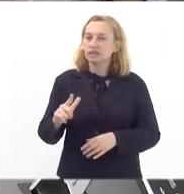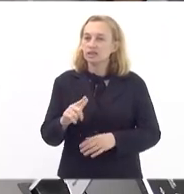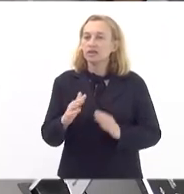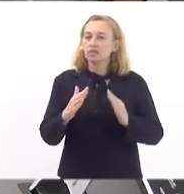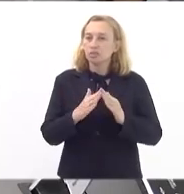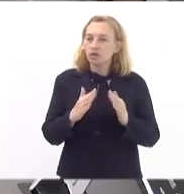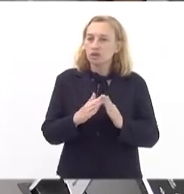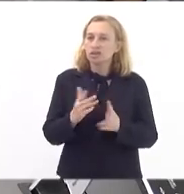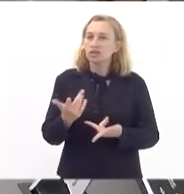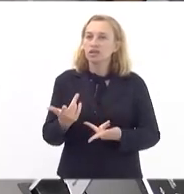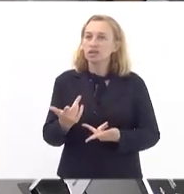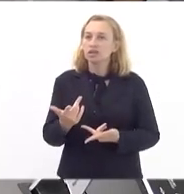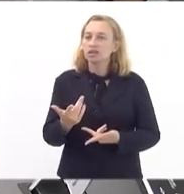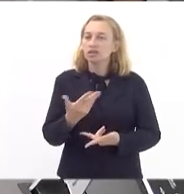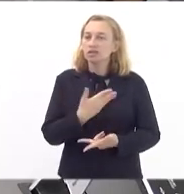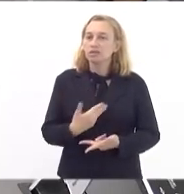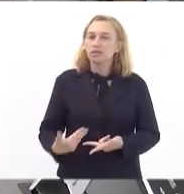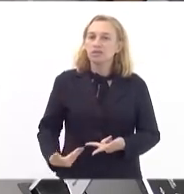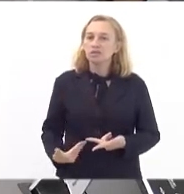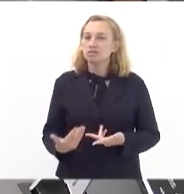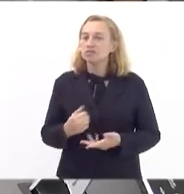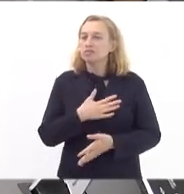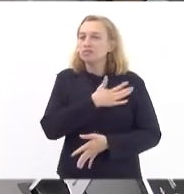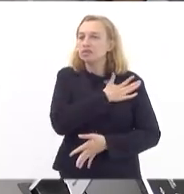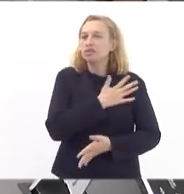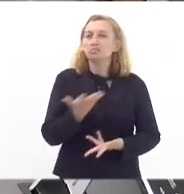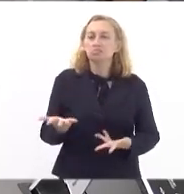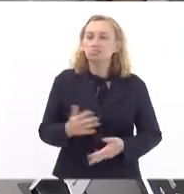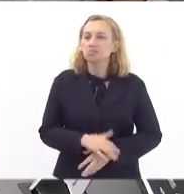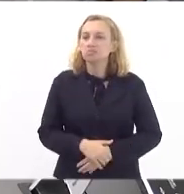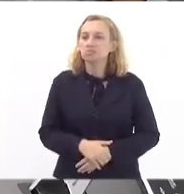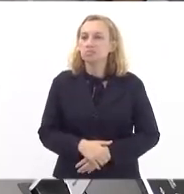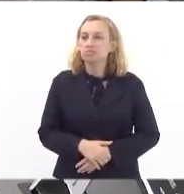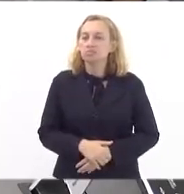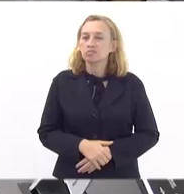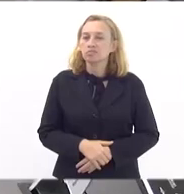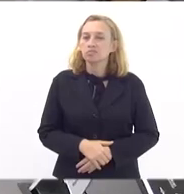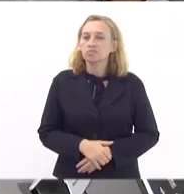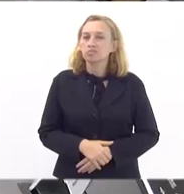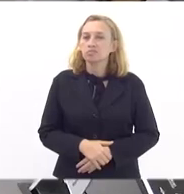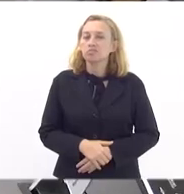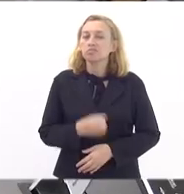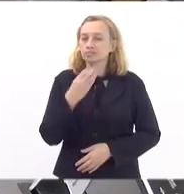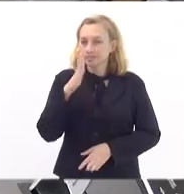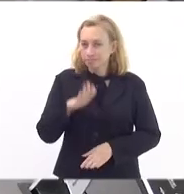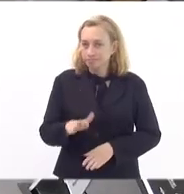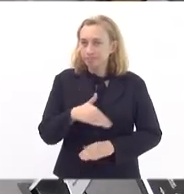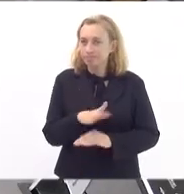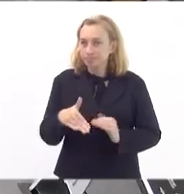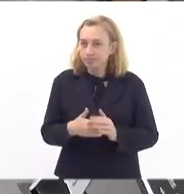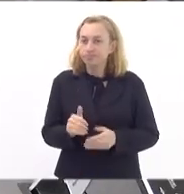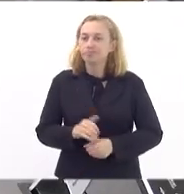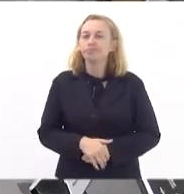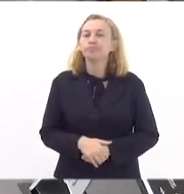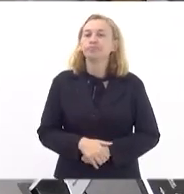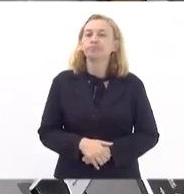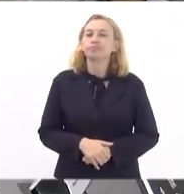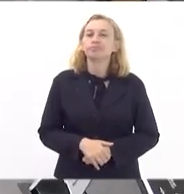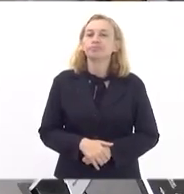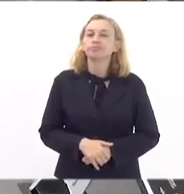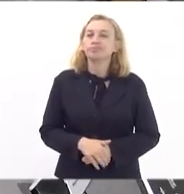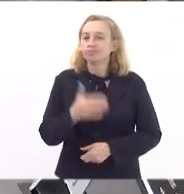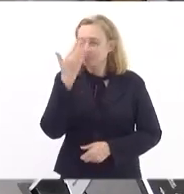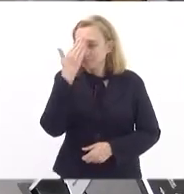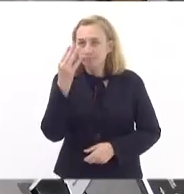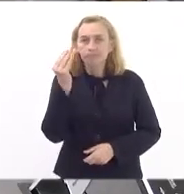da Polícia Militar que faz acertar essa Força Tarefa exatamente vamos lá é boa tarde né a todos pelas isso aí a